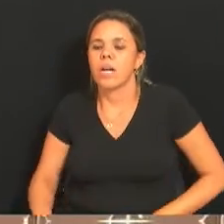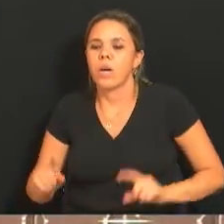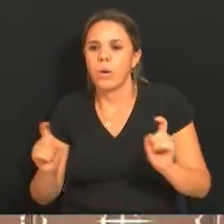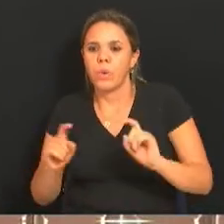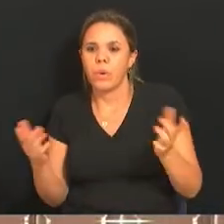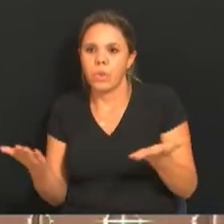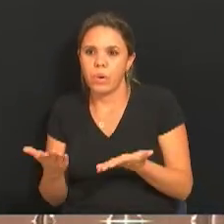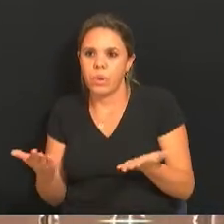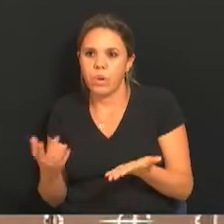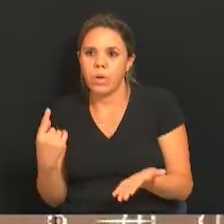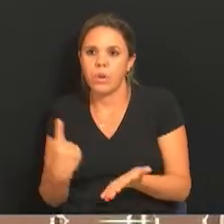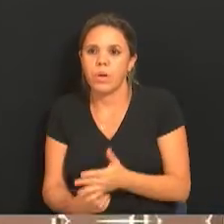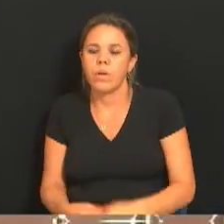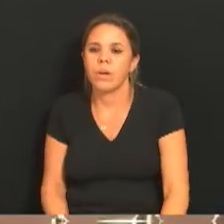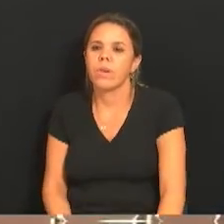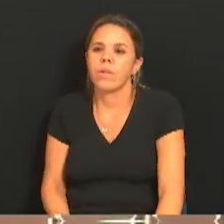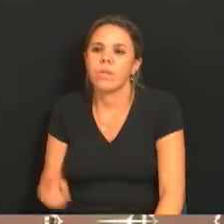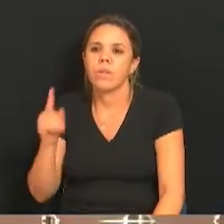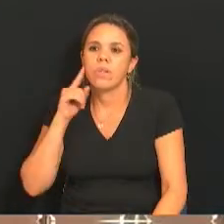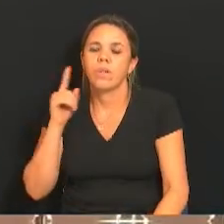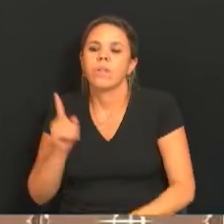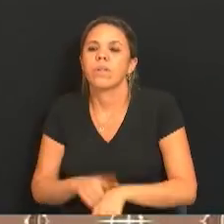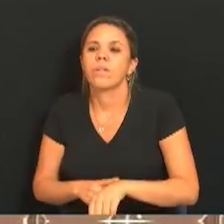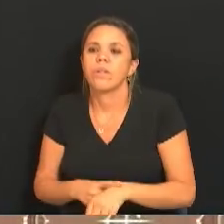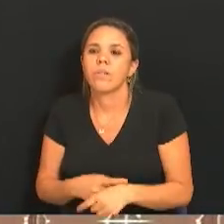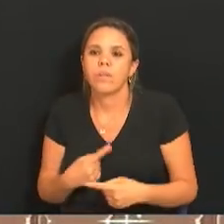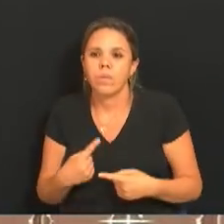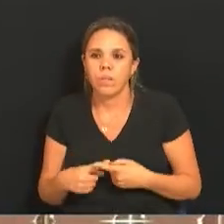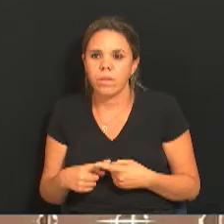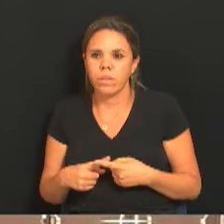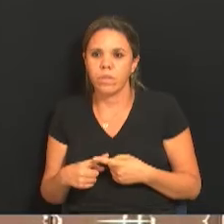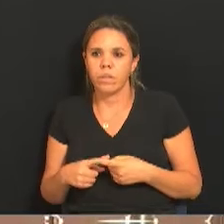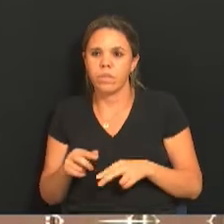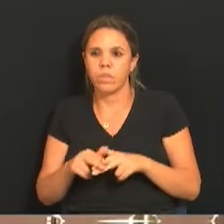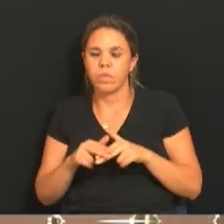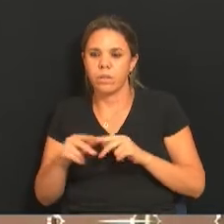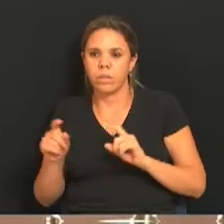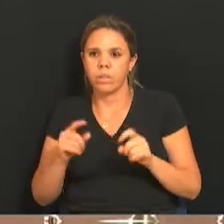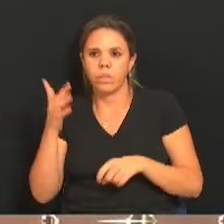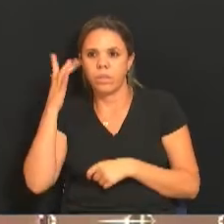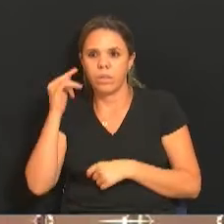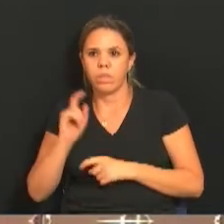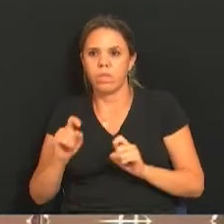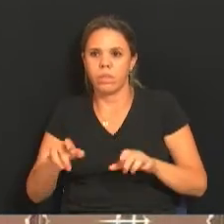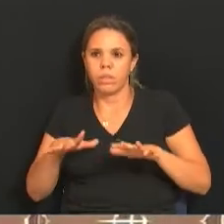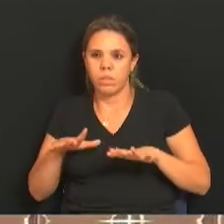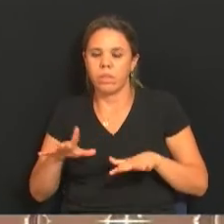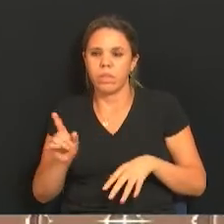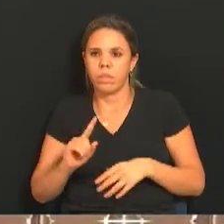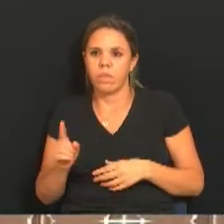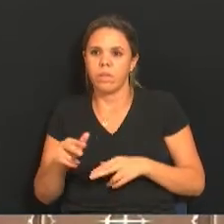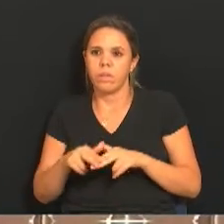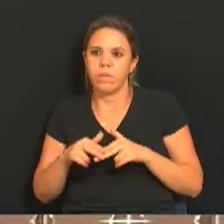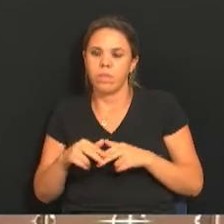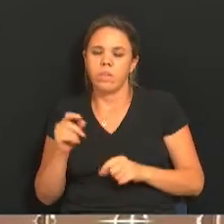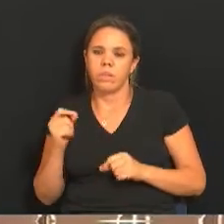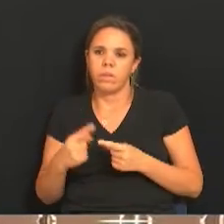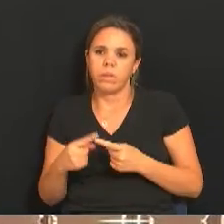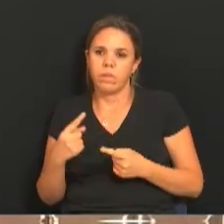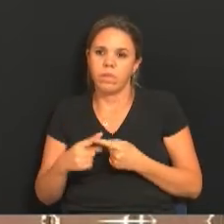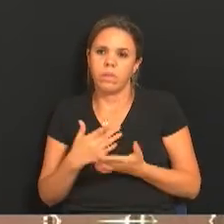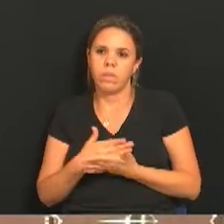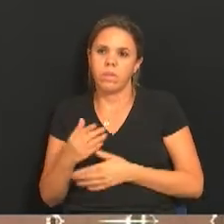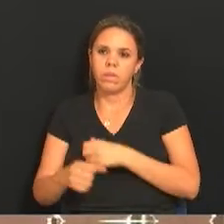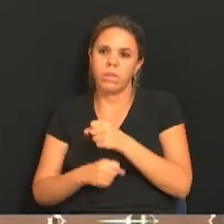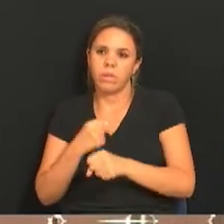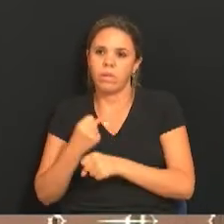está marcada nessa data e nesse horário, não por conta da reunião de amanhã, da audiência pública, mas porque no começo do ano a gente